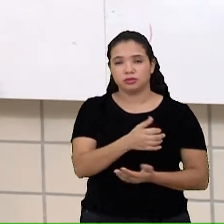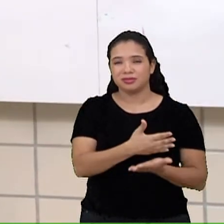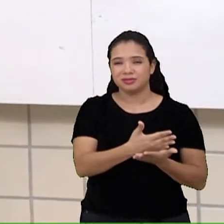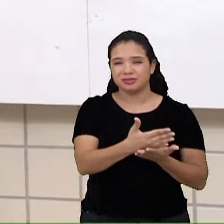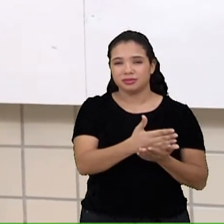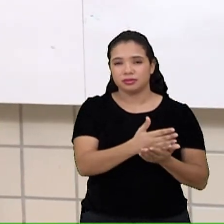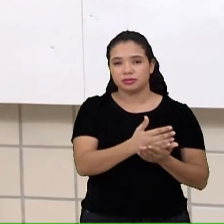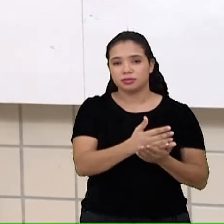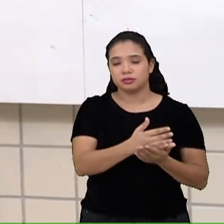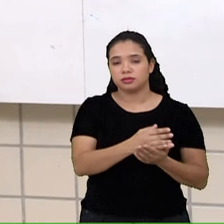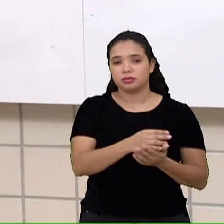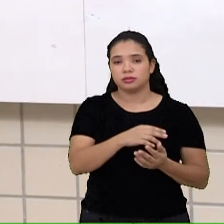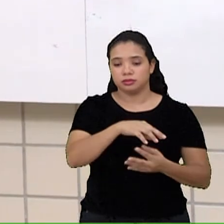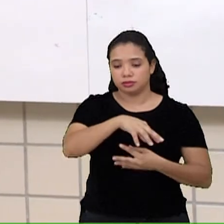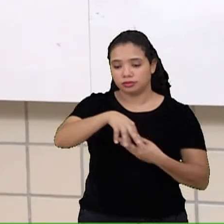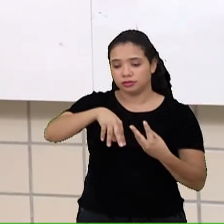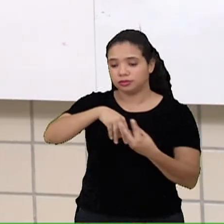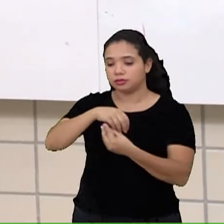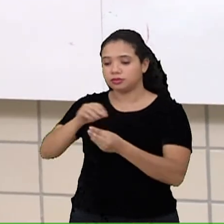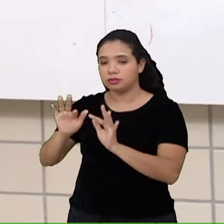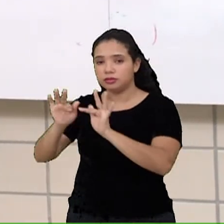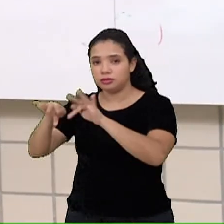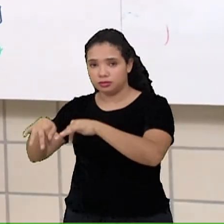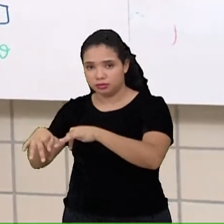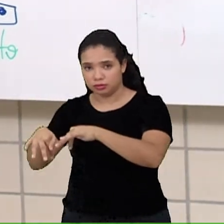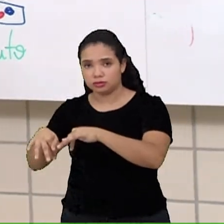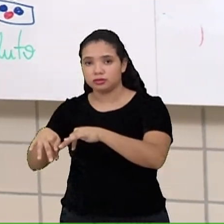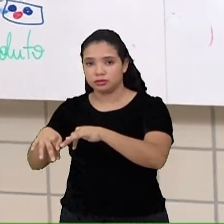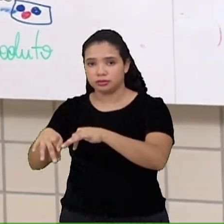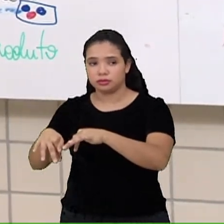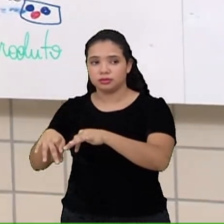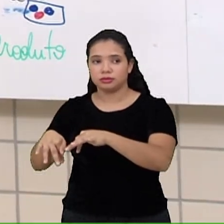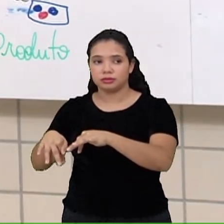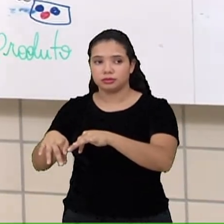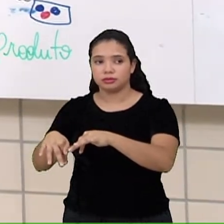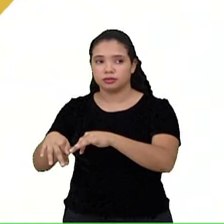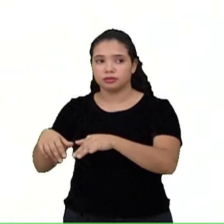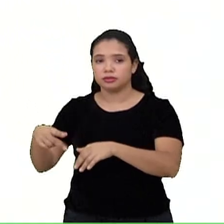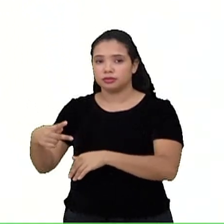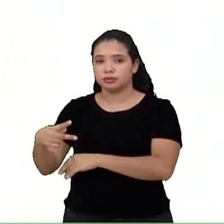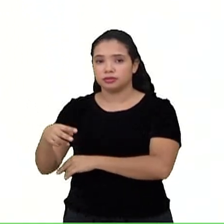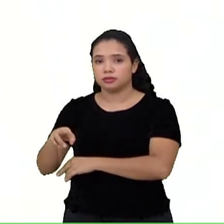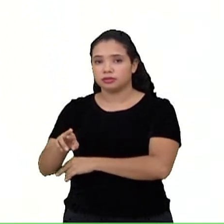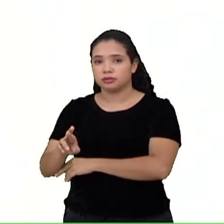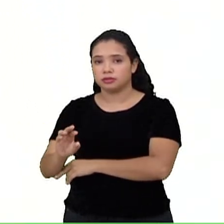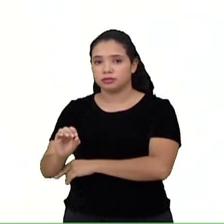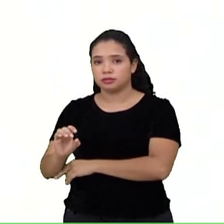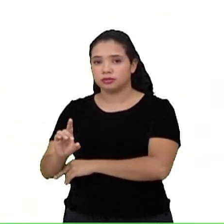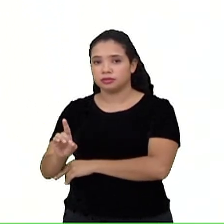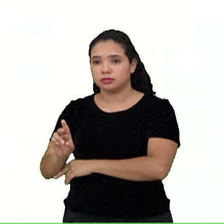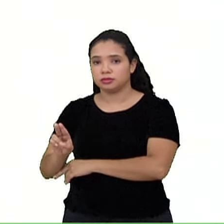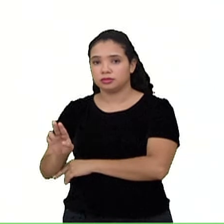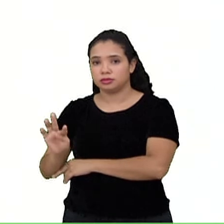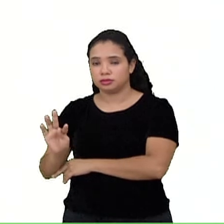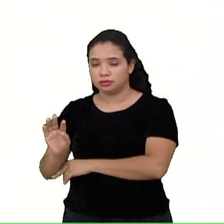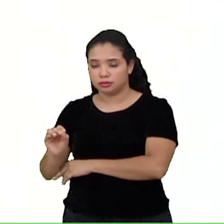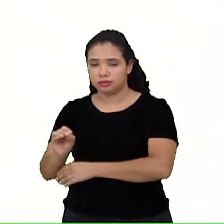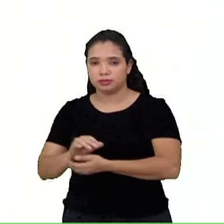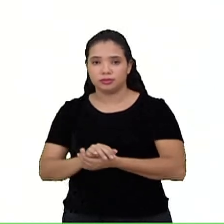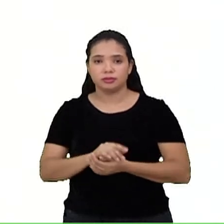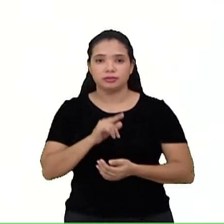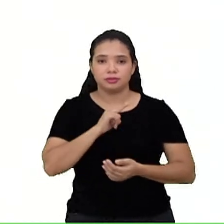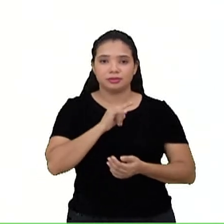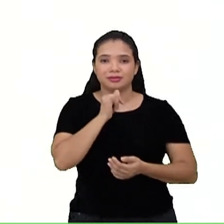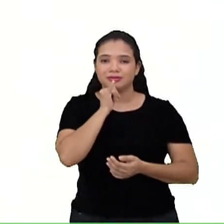aquilo final. Tranquilo até aí? Tá? Vamos dar uma olhadinha no slide de vocês lá, que tem um exemplo que está na apostila,